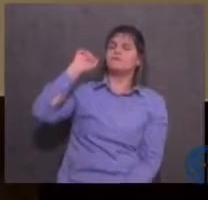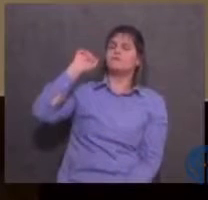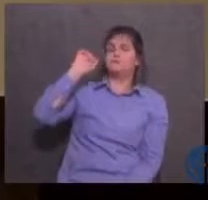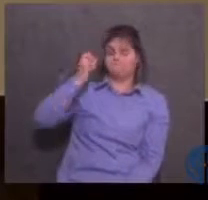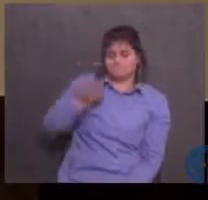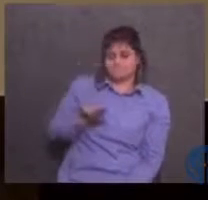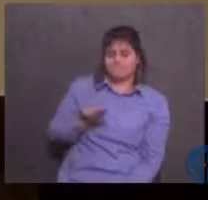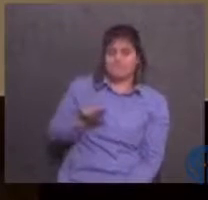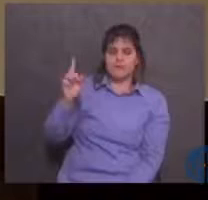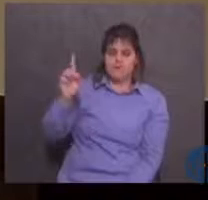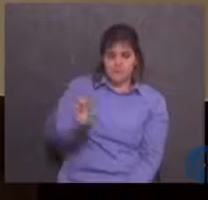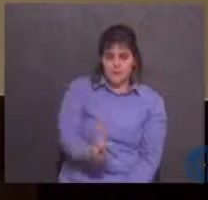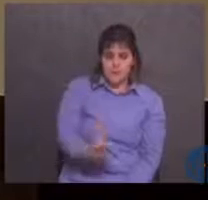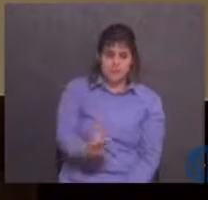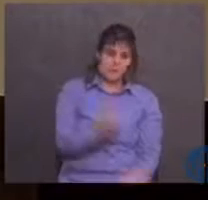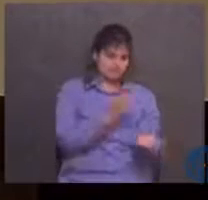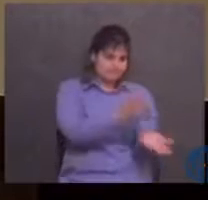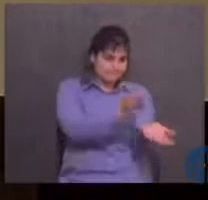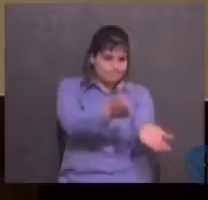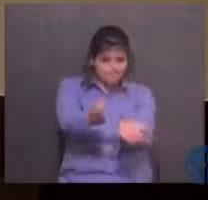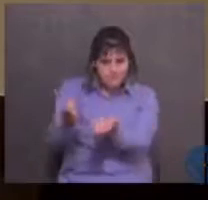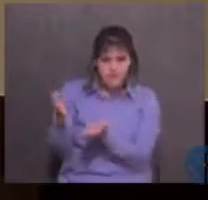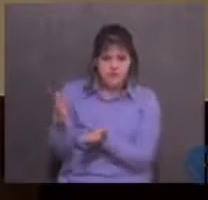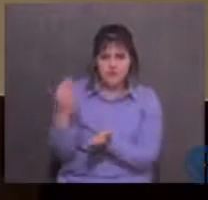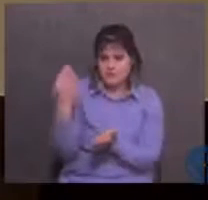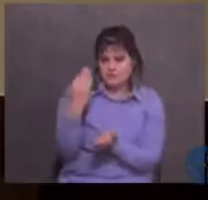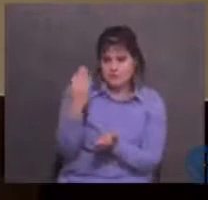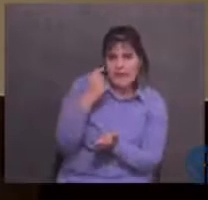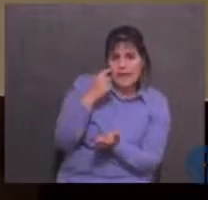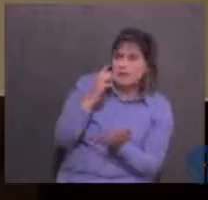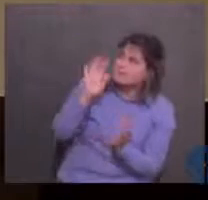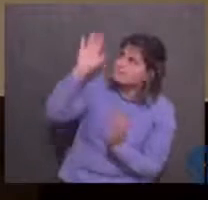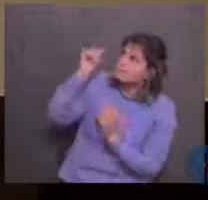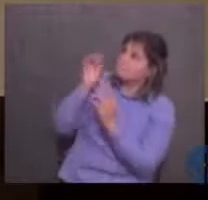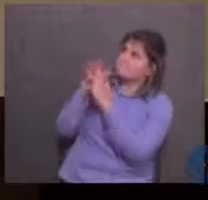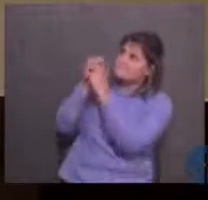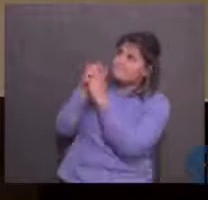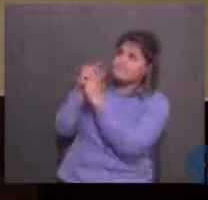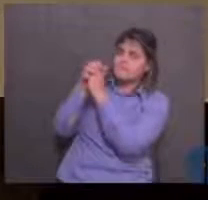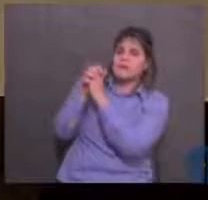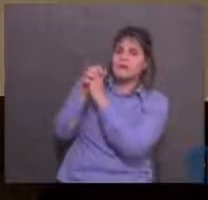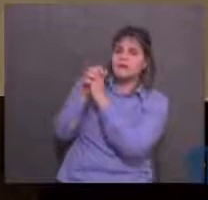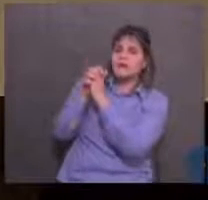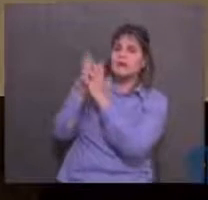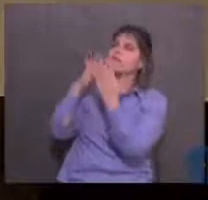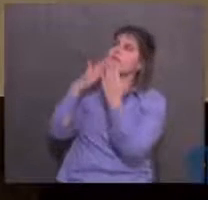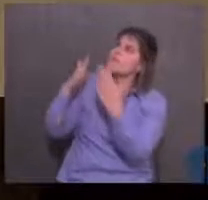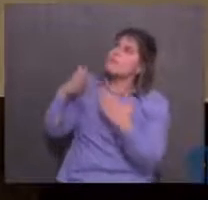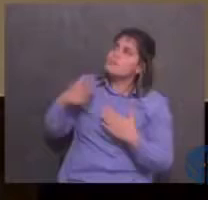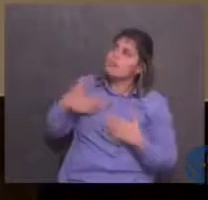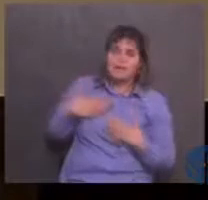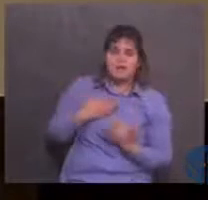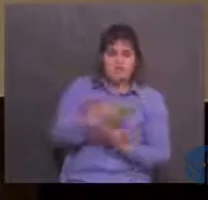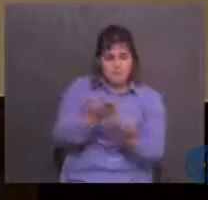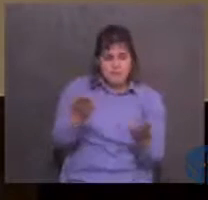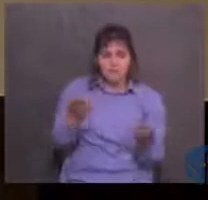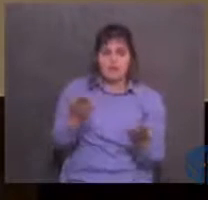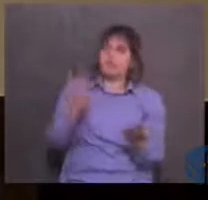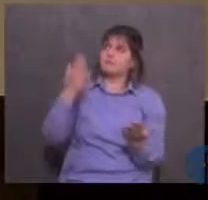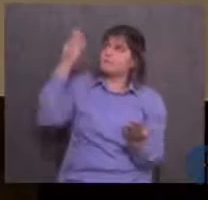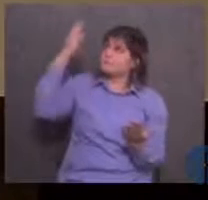amparo celeste a aqueles que a invocan, facei que sexamos con a súa